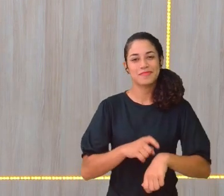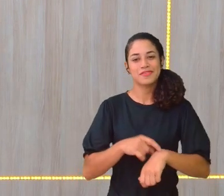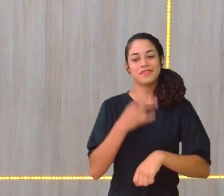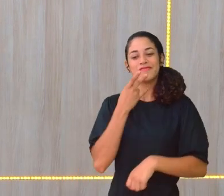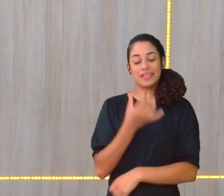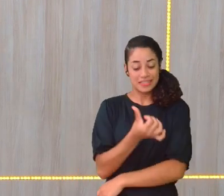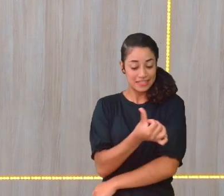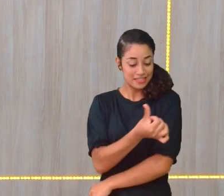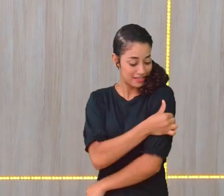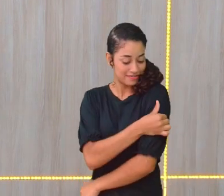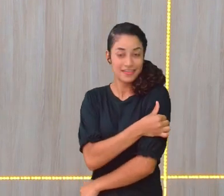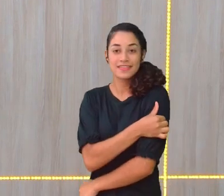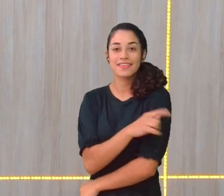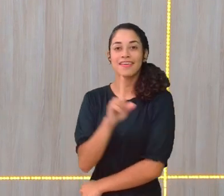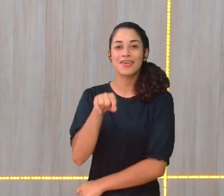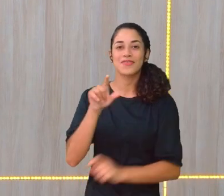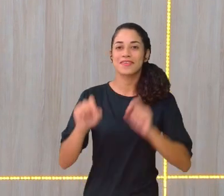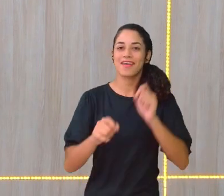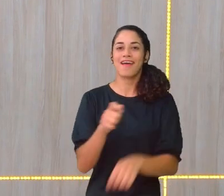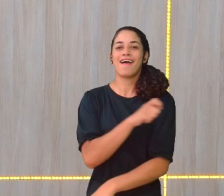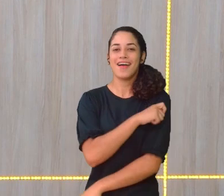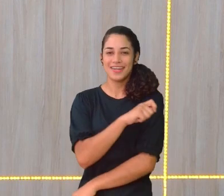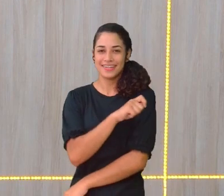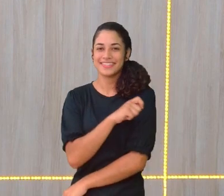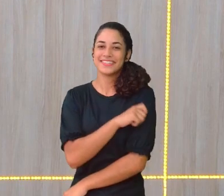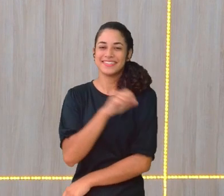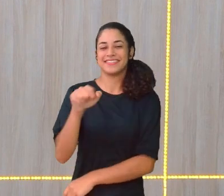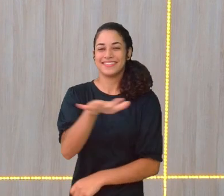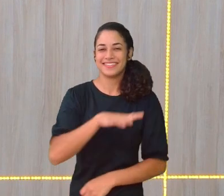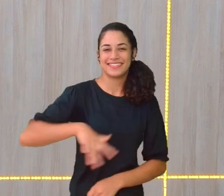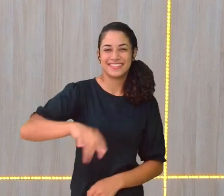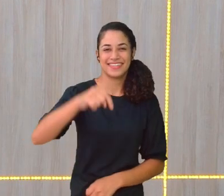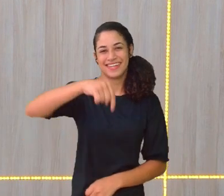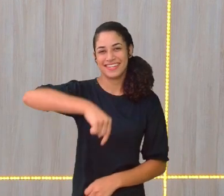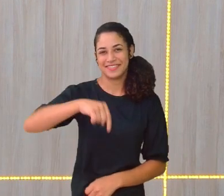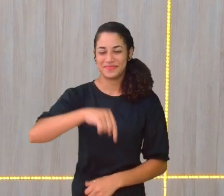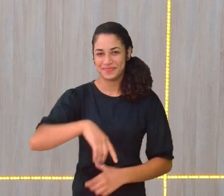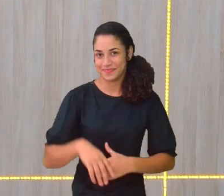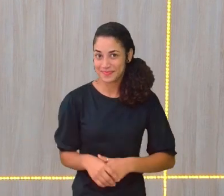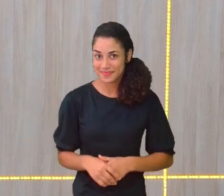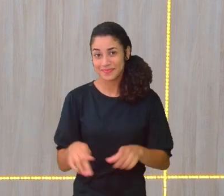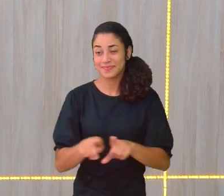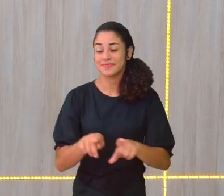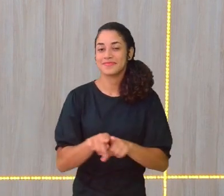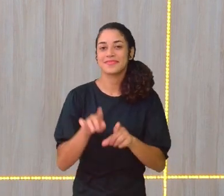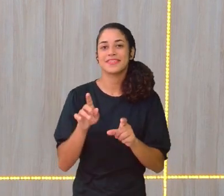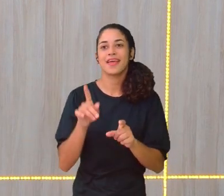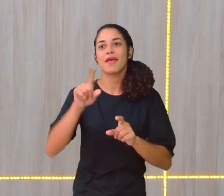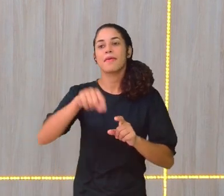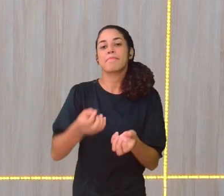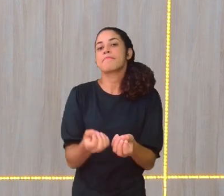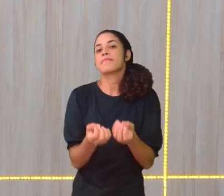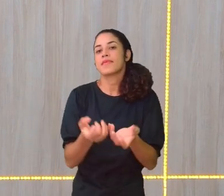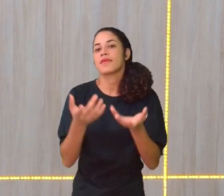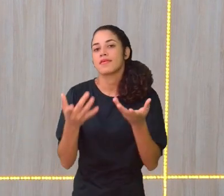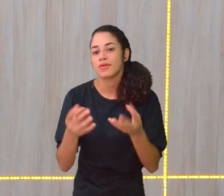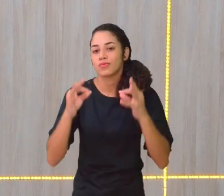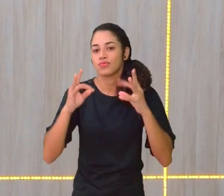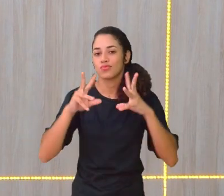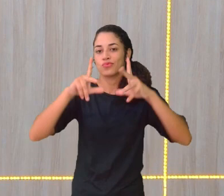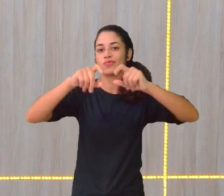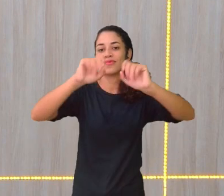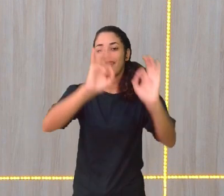sexto ano, estou falando com os nossos alunos e alunas da nossa rede, mas também falo com todos aqueles e aquelas que